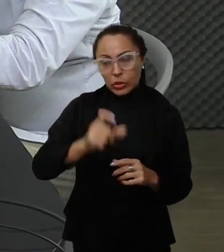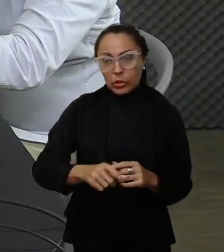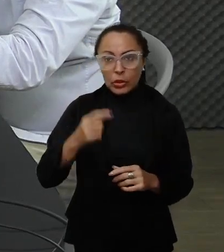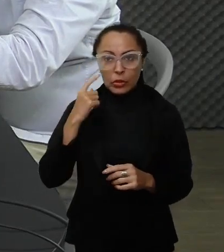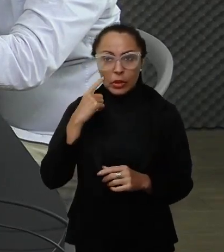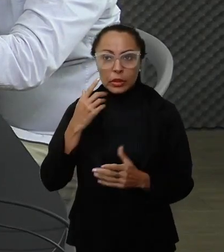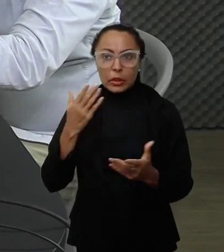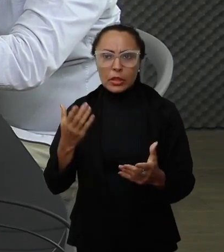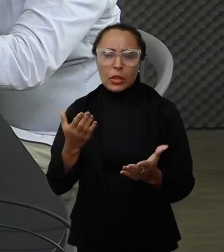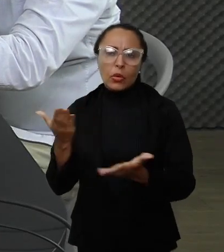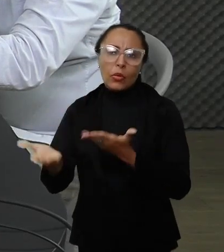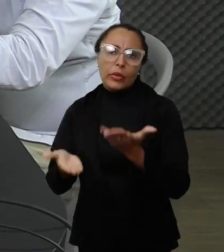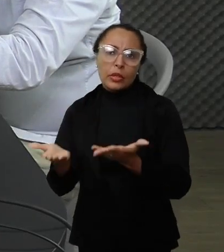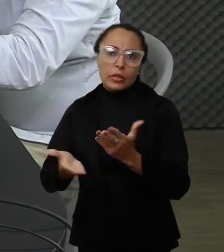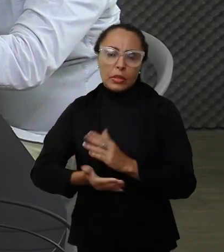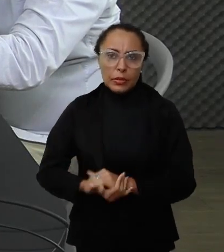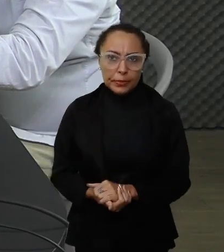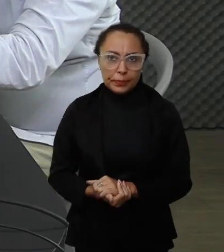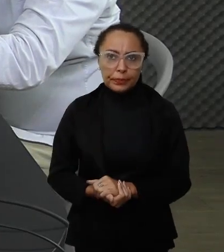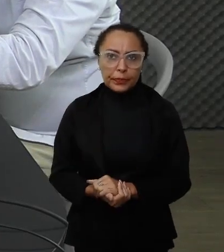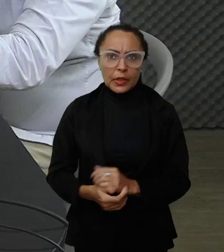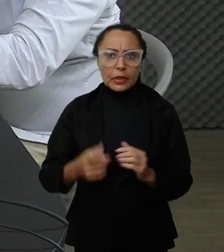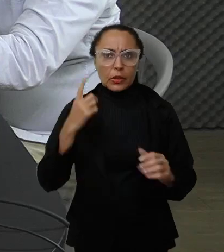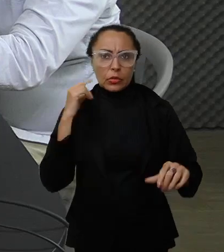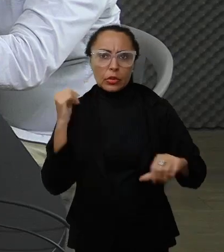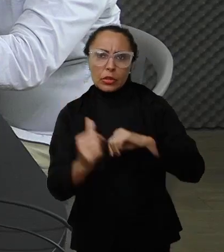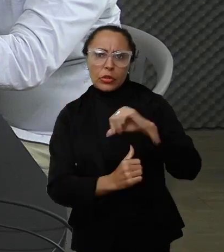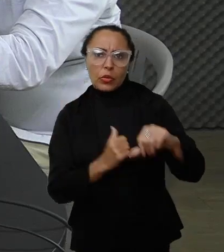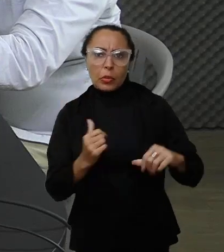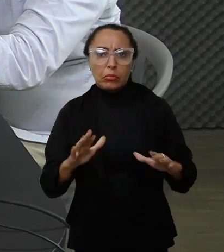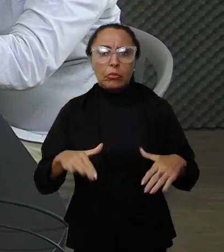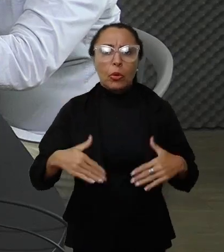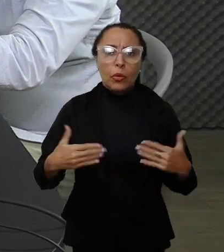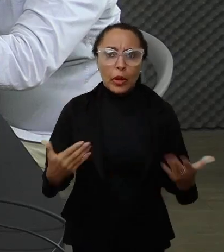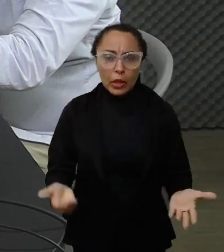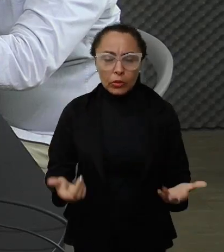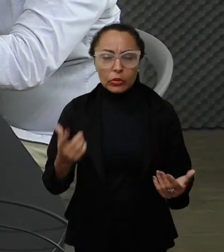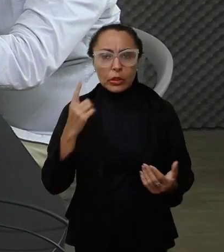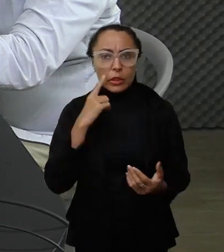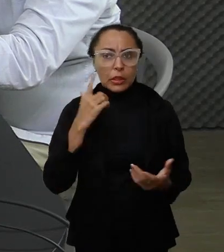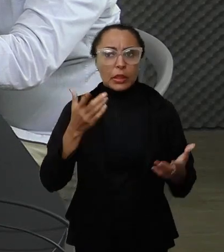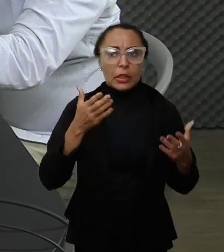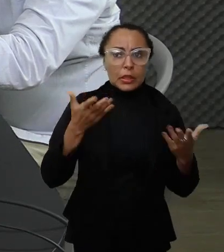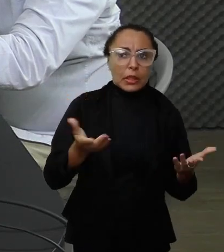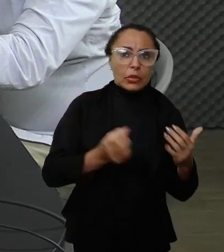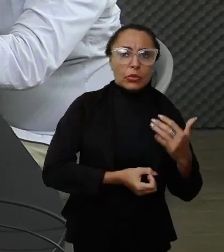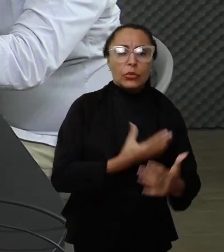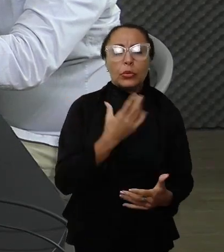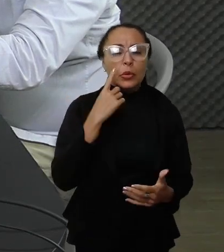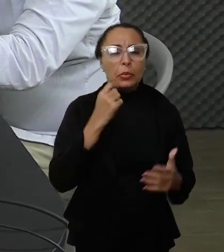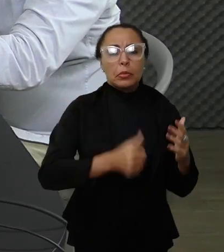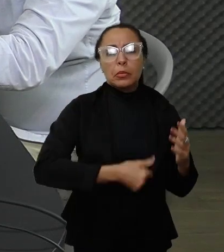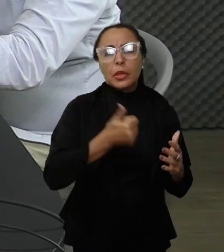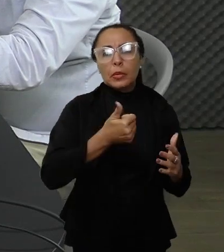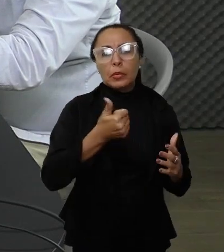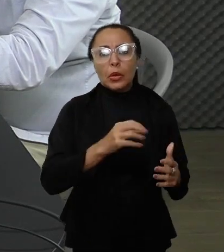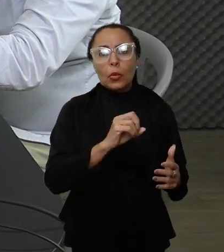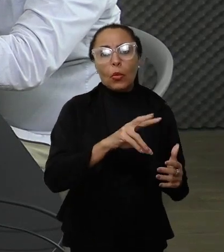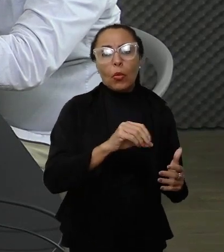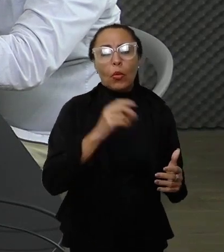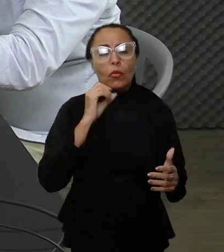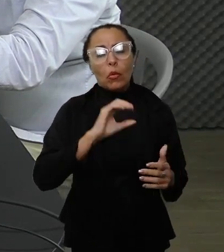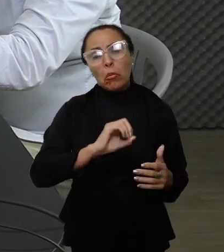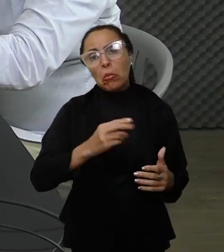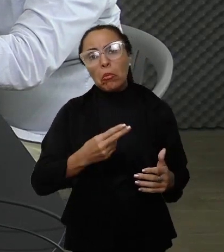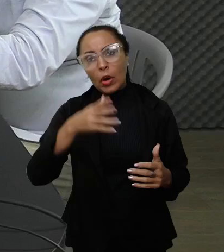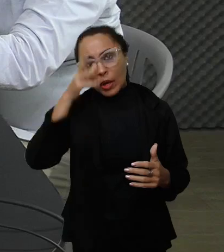está sendo oferecido. Está tudo se transformando nisso. Qual é a lógica? Quem nasceu primeiro, o ovo ou a galinha? E a gente não vai conseguir chegar a uma conclusão, sabe,